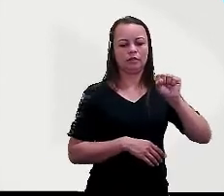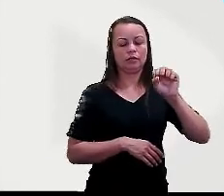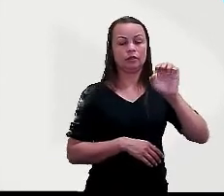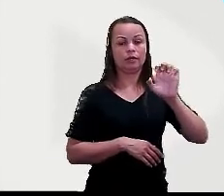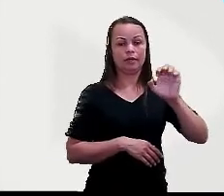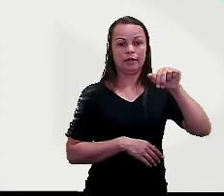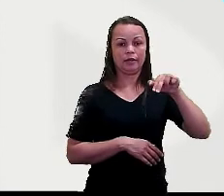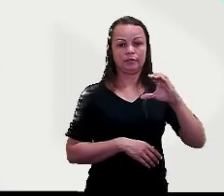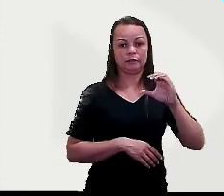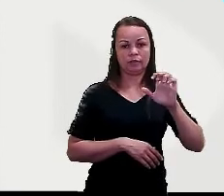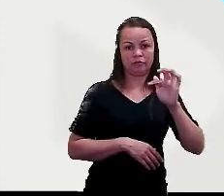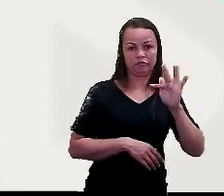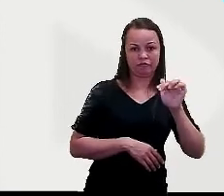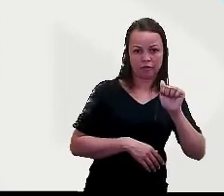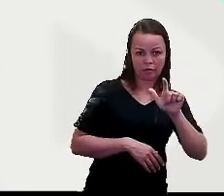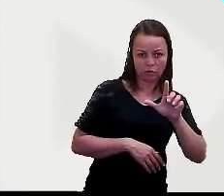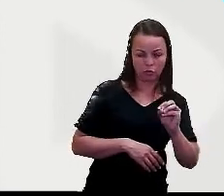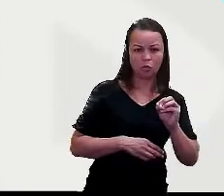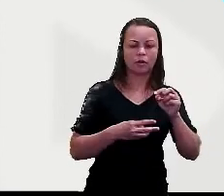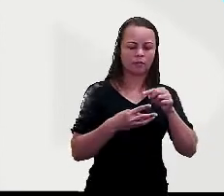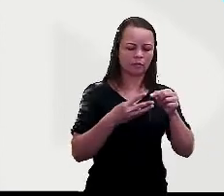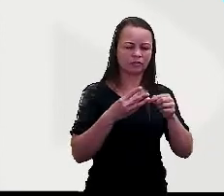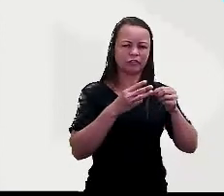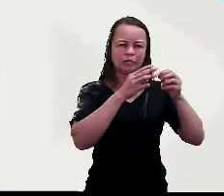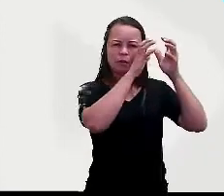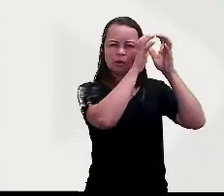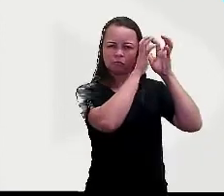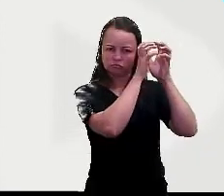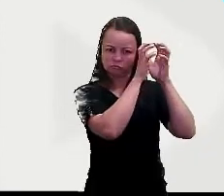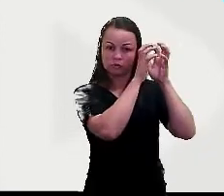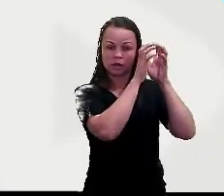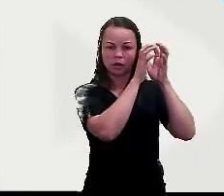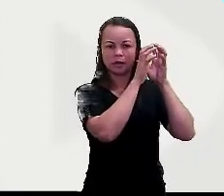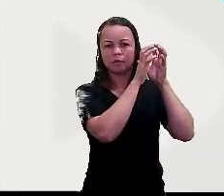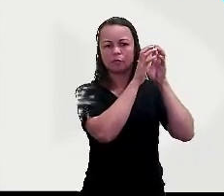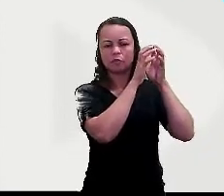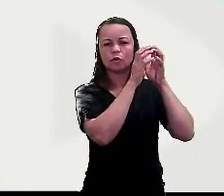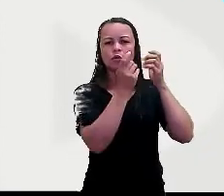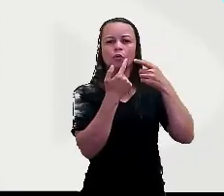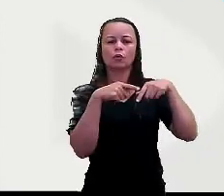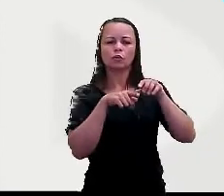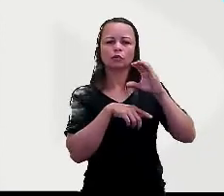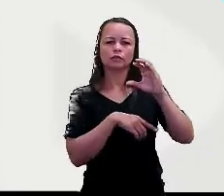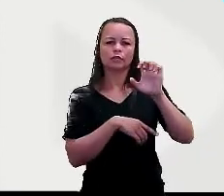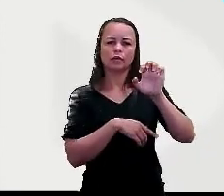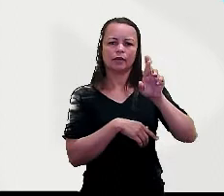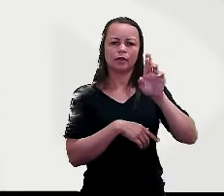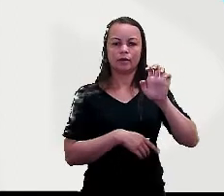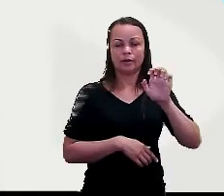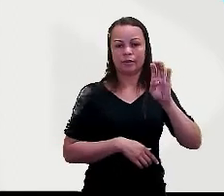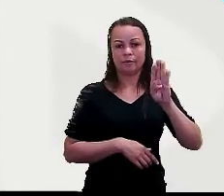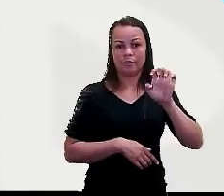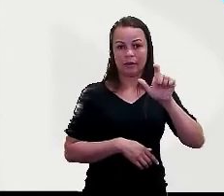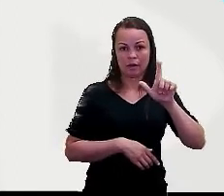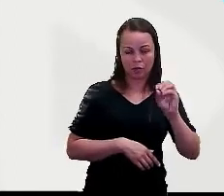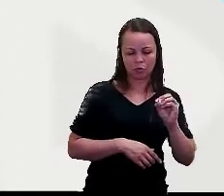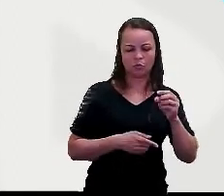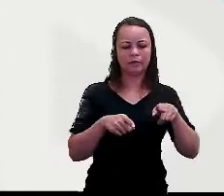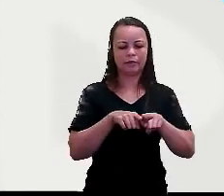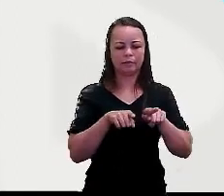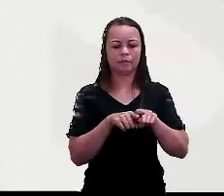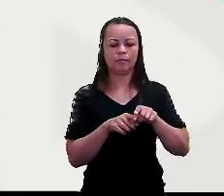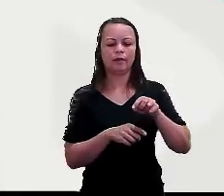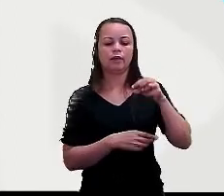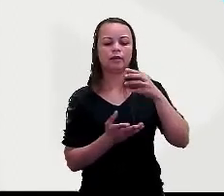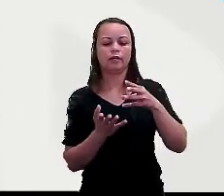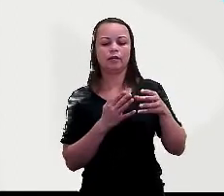quê, basicamente? A gente pode dividir ele pelo cérebro, tá? O cerebelo e o tronco encefálico, por essas três partes, tá? Vou